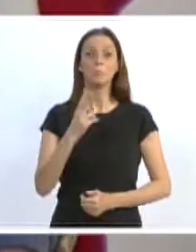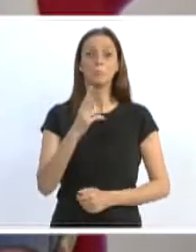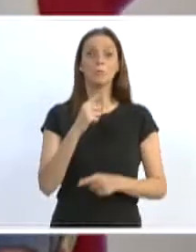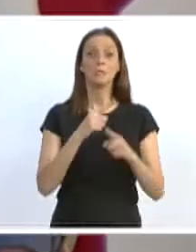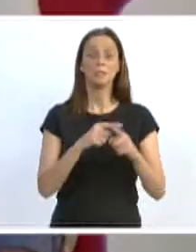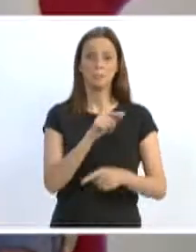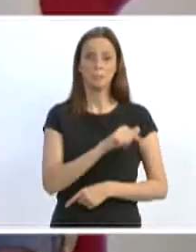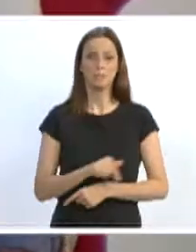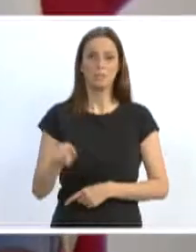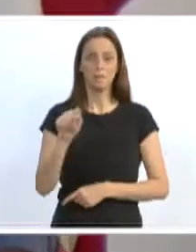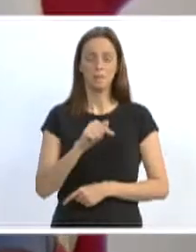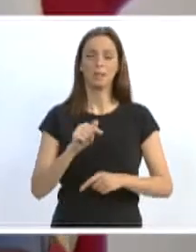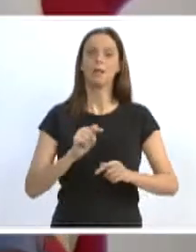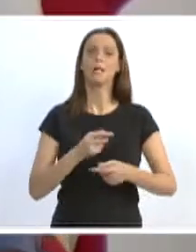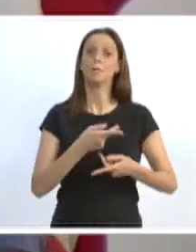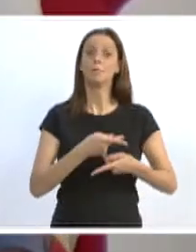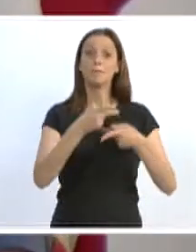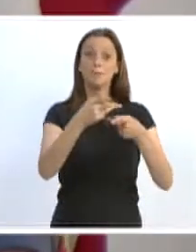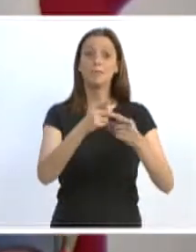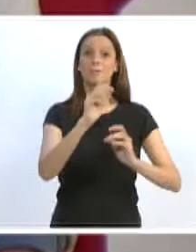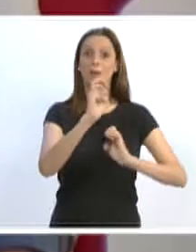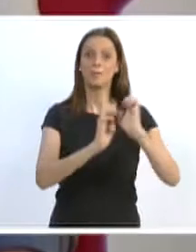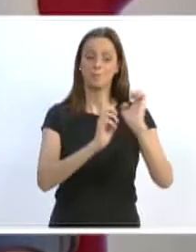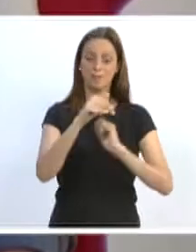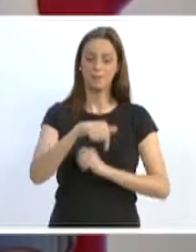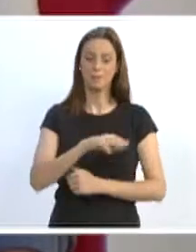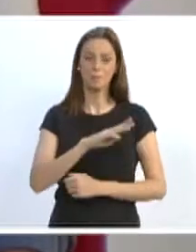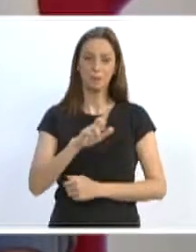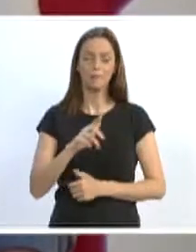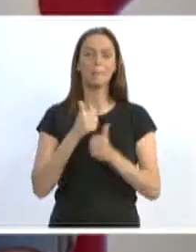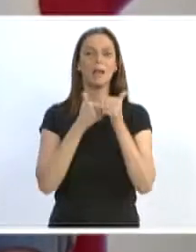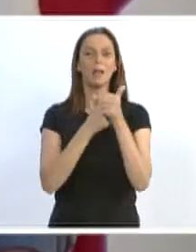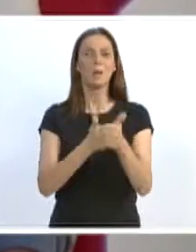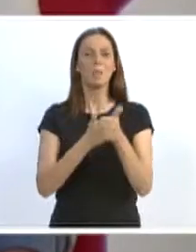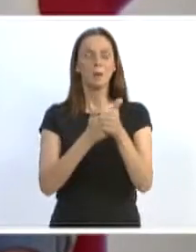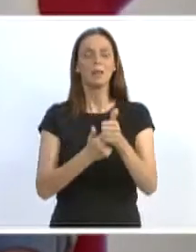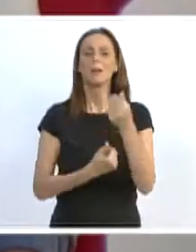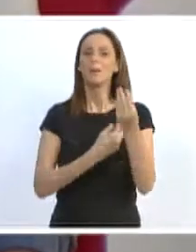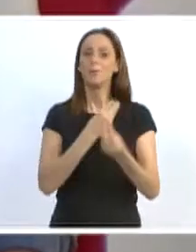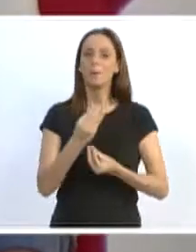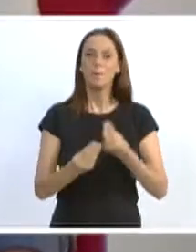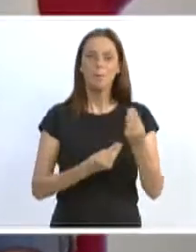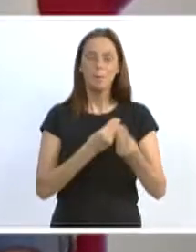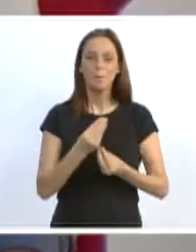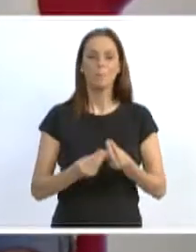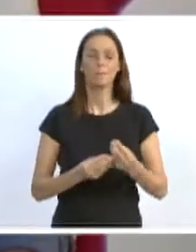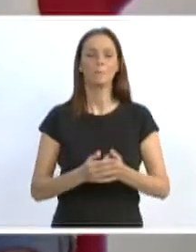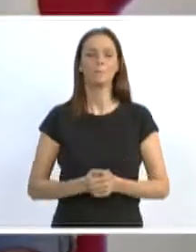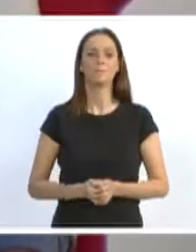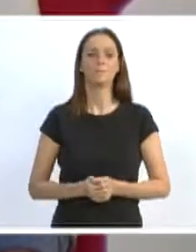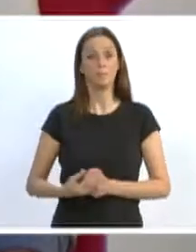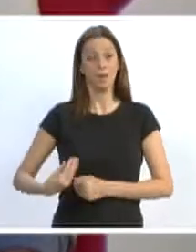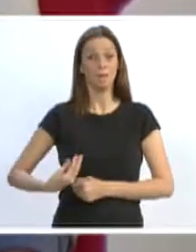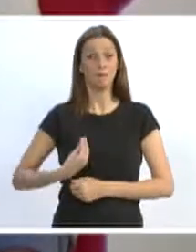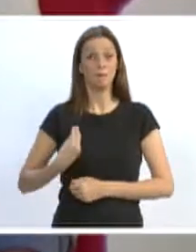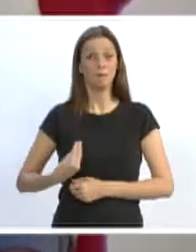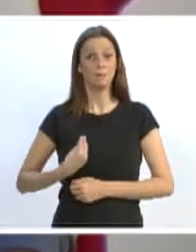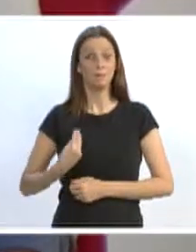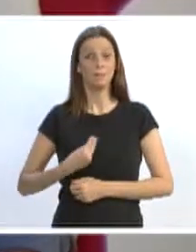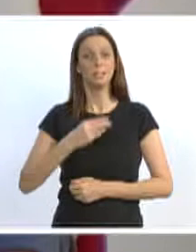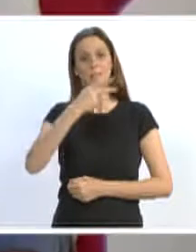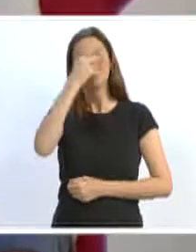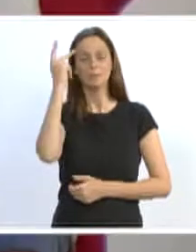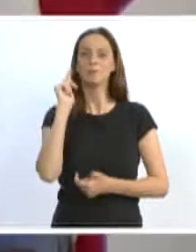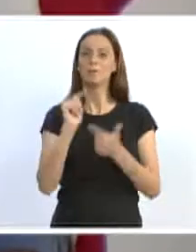visitar as empresas na cidade de blumenau acompanhar passo a passo a vida dos